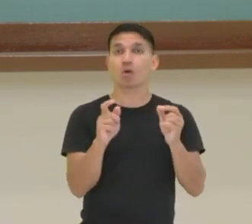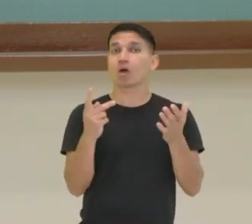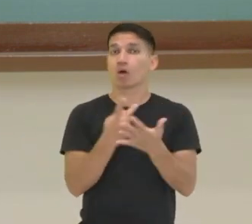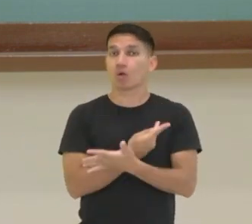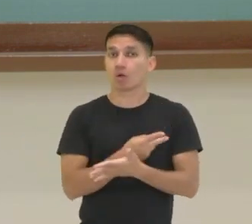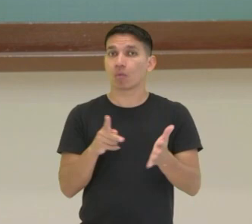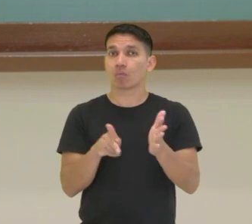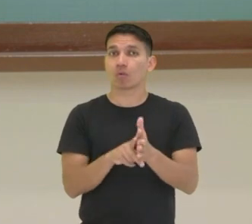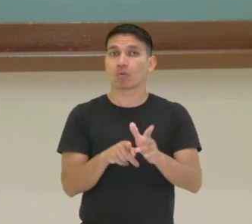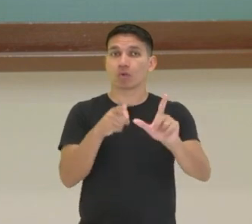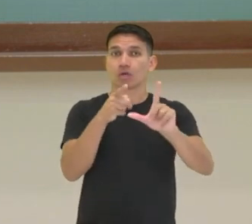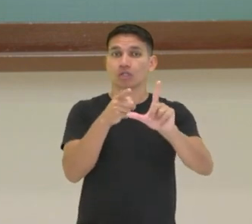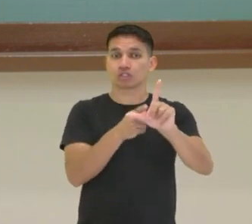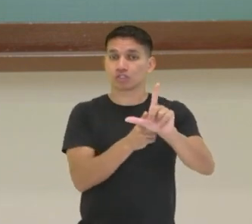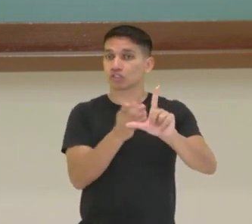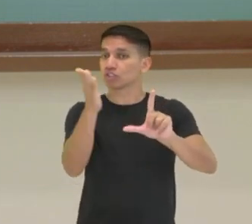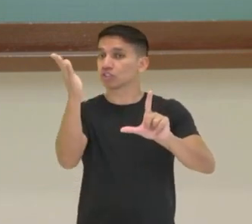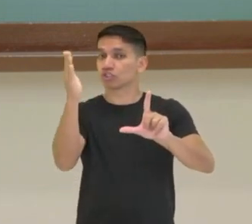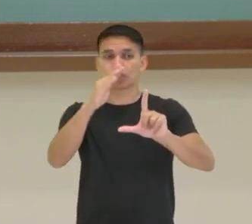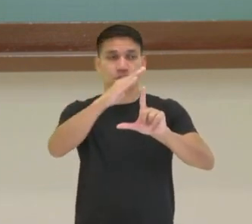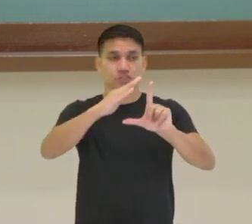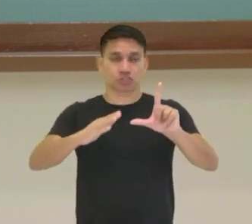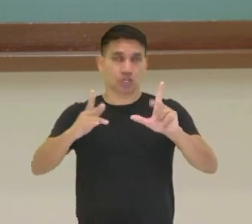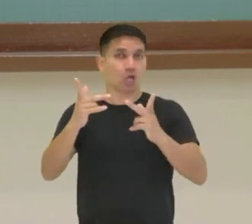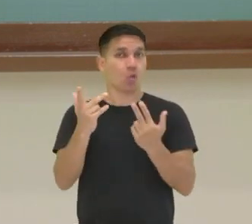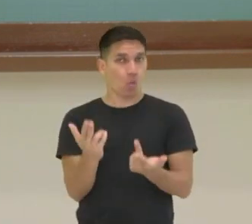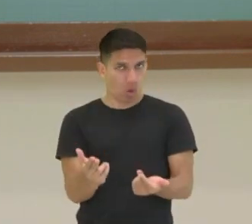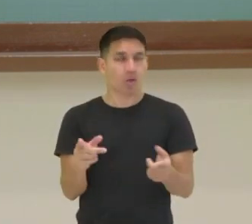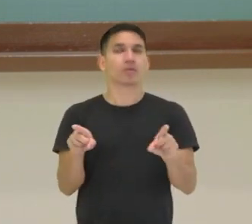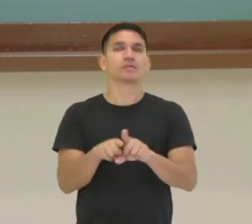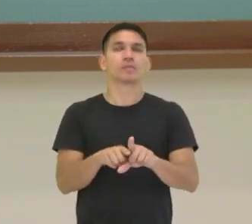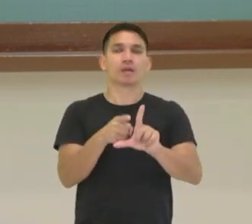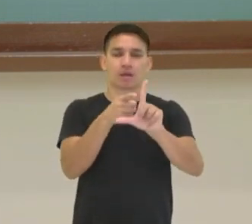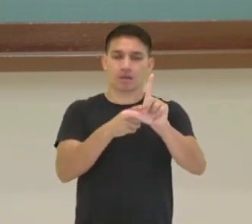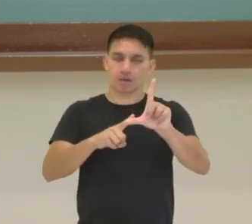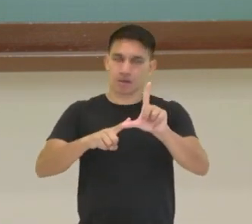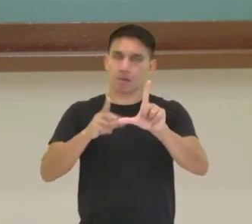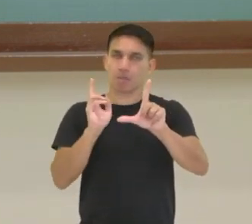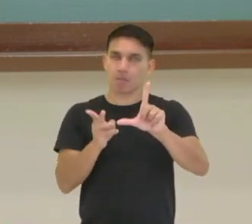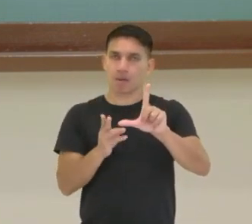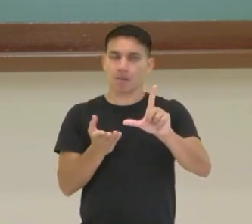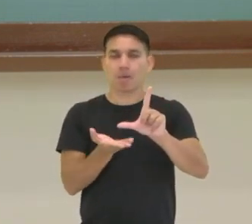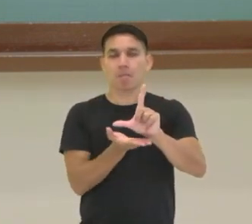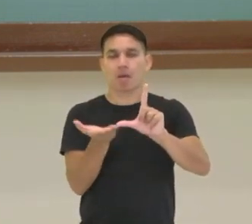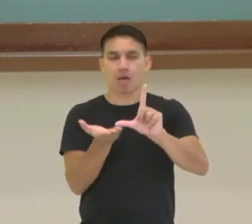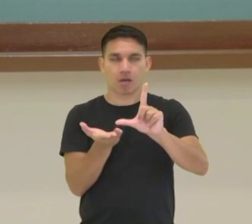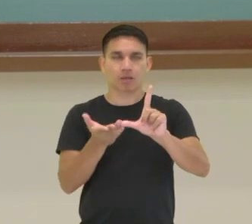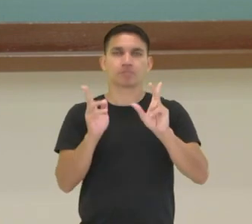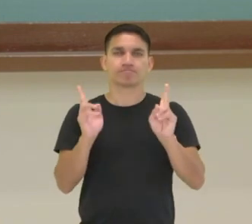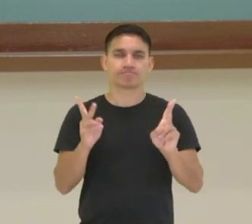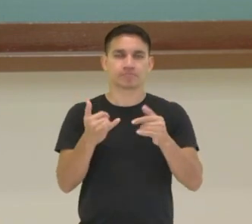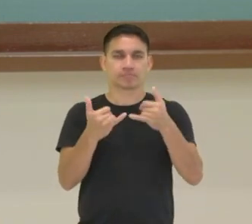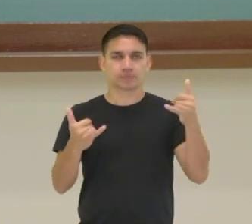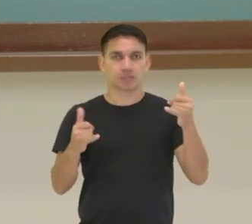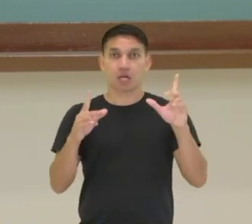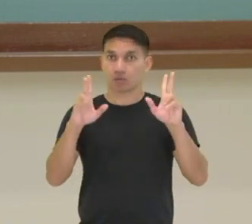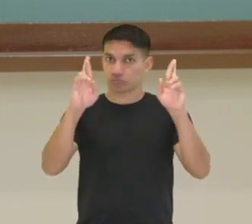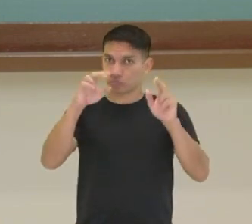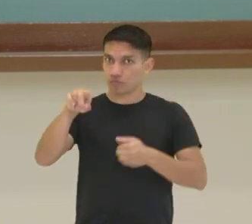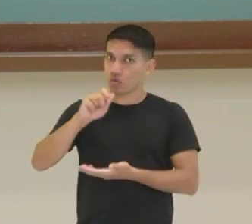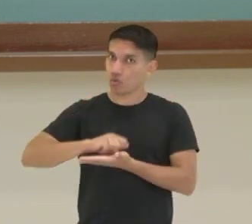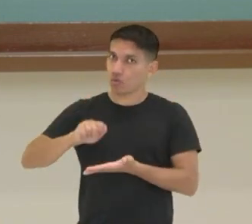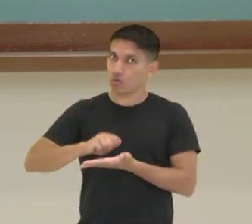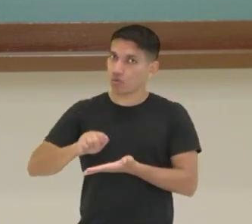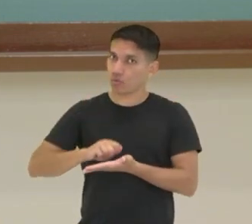diagonais são do mesmo tamanho e os ângulos da mesma base também são do mesmo tamanho. Tá bom? Espero que você tenha tudo anotado no seu